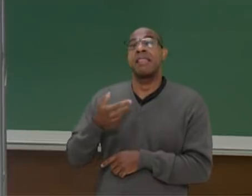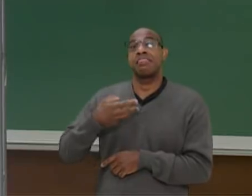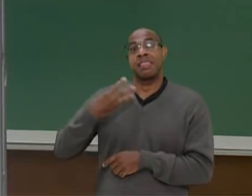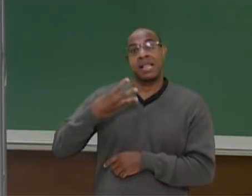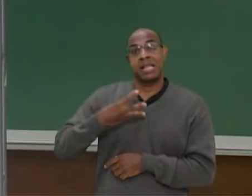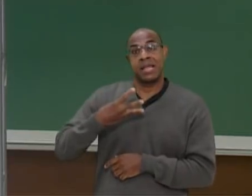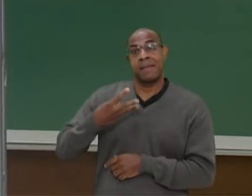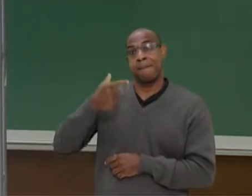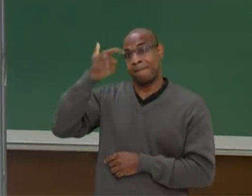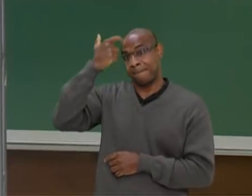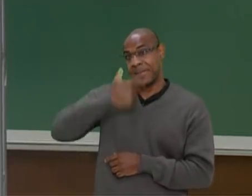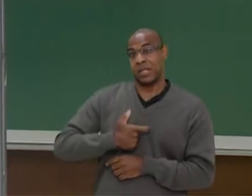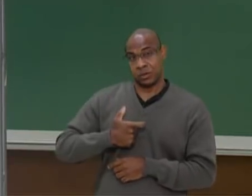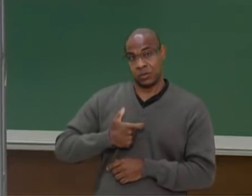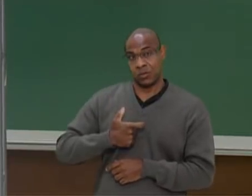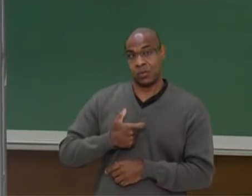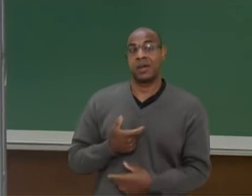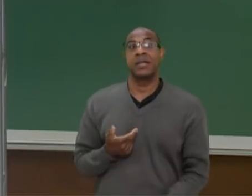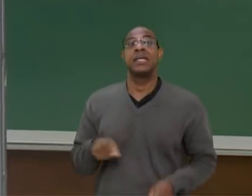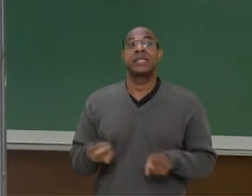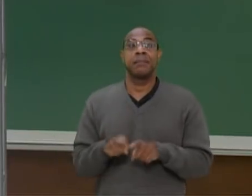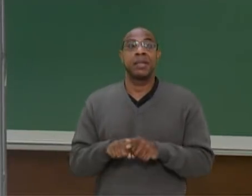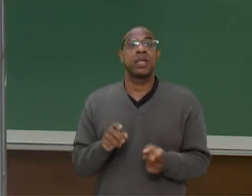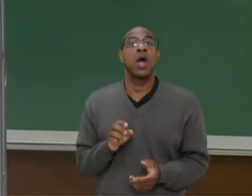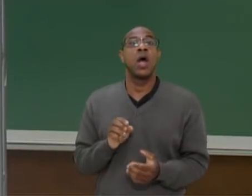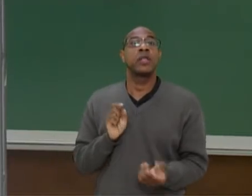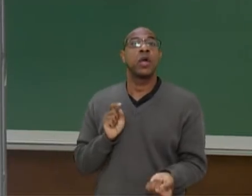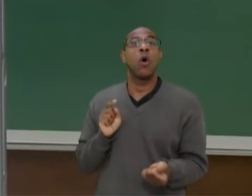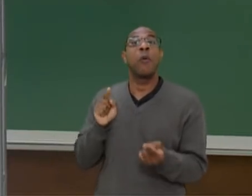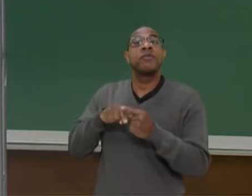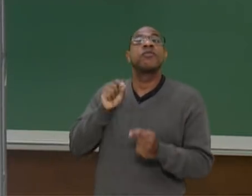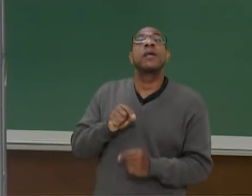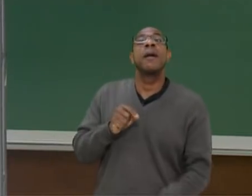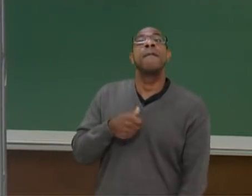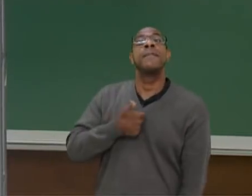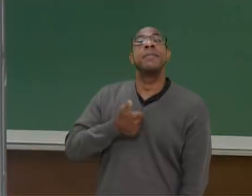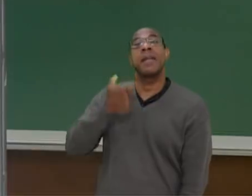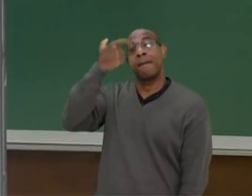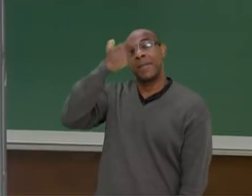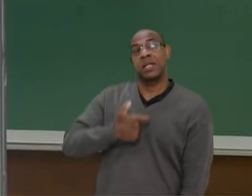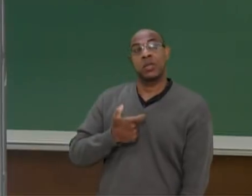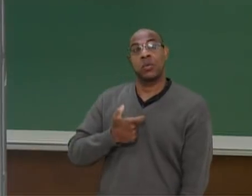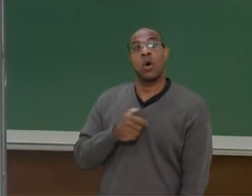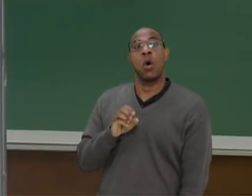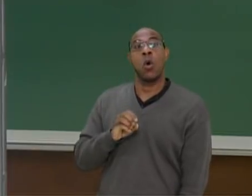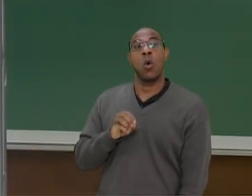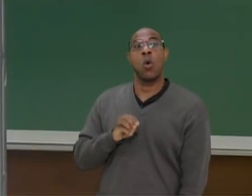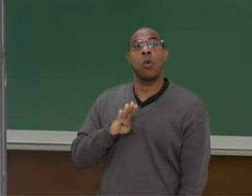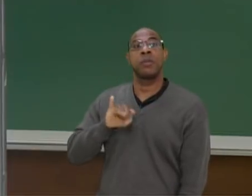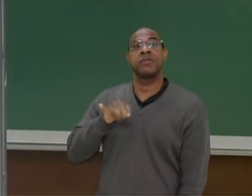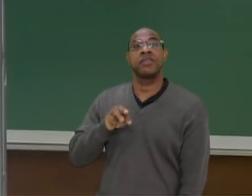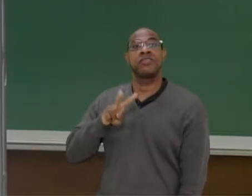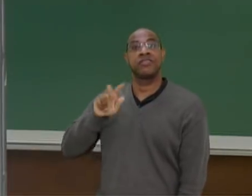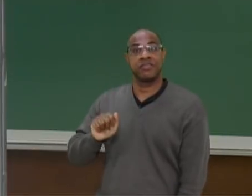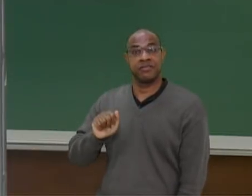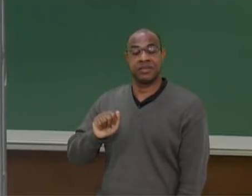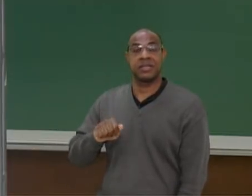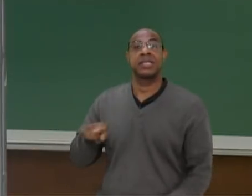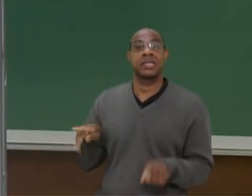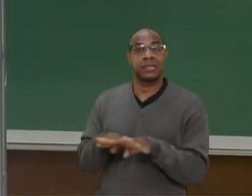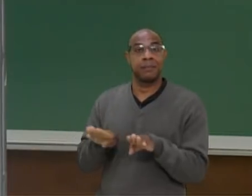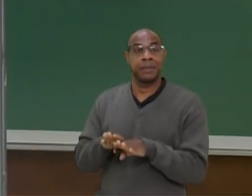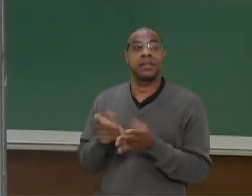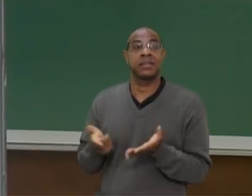ou substantivo, primeira pessoa. Aqui na primeira pessoa, sempre esse texto em primeira pessoa,